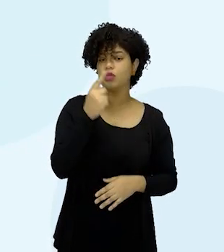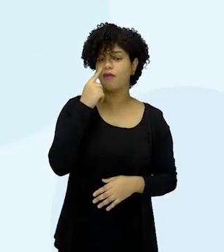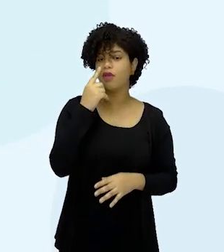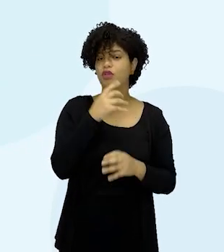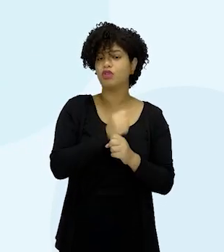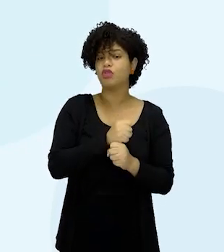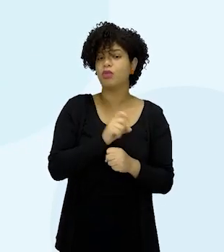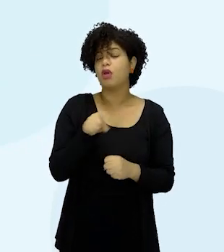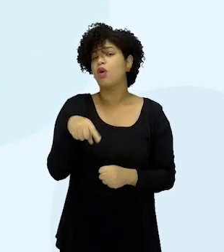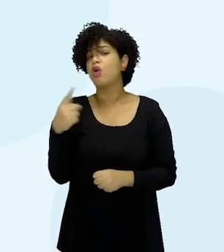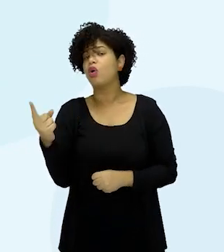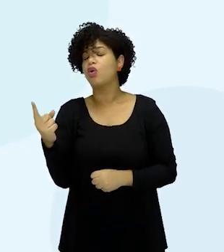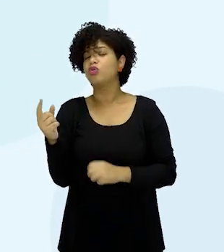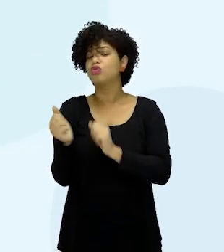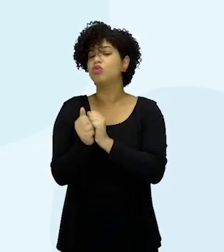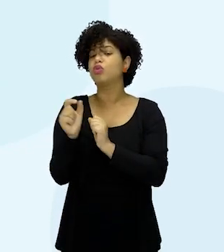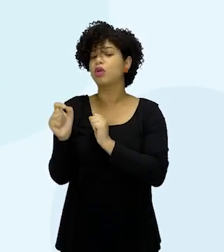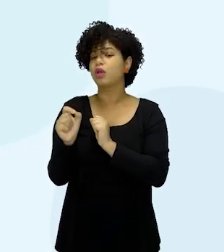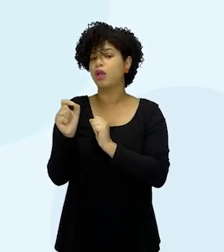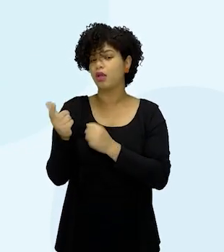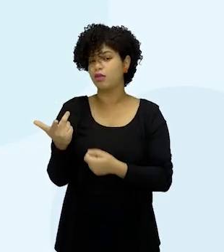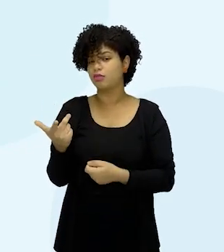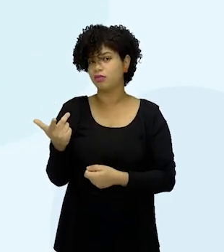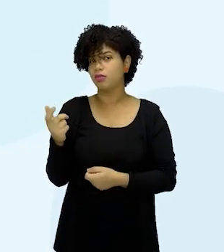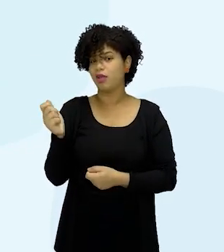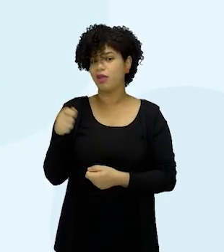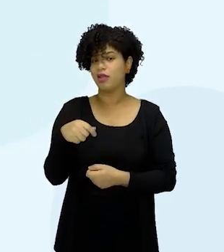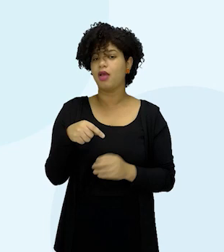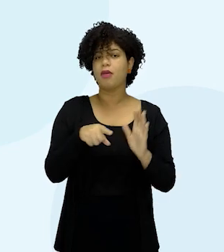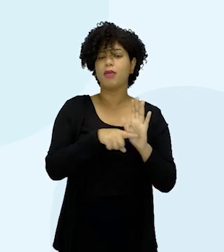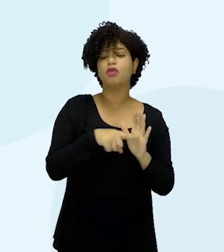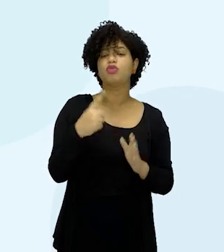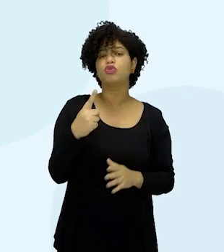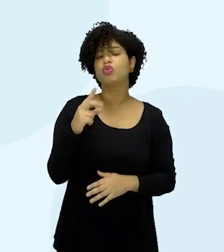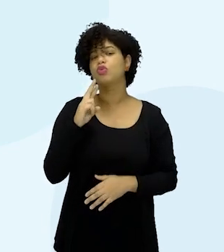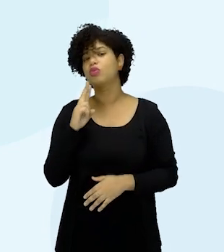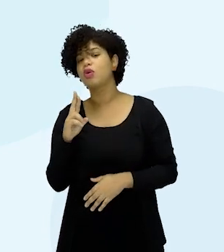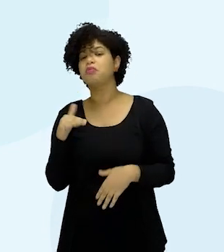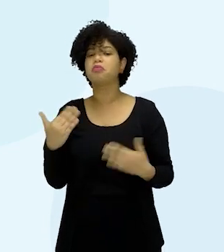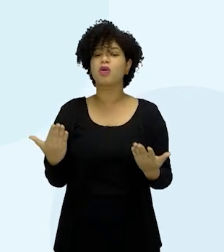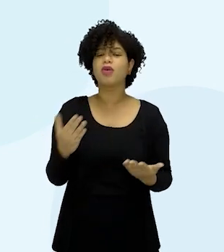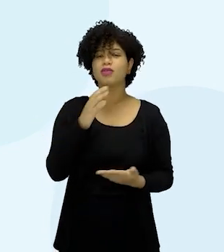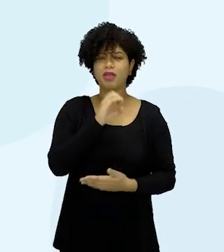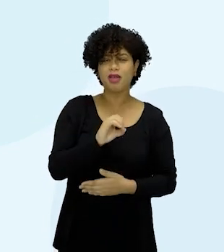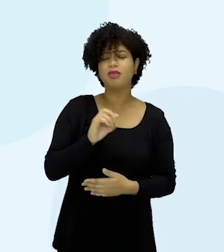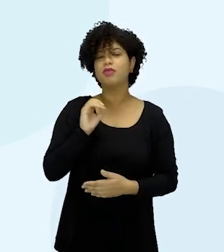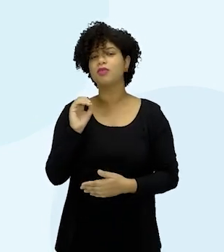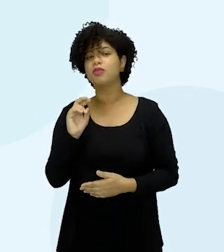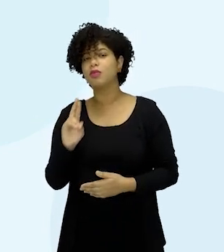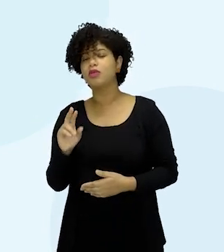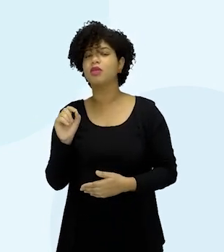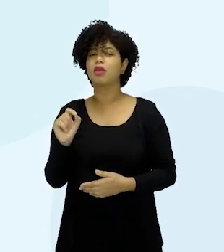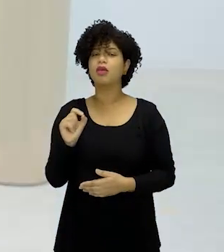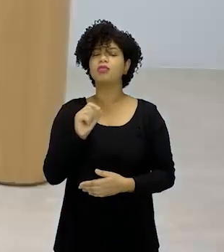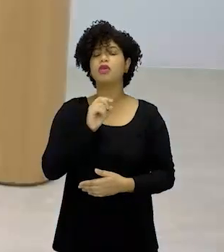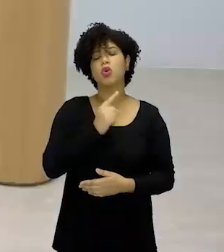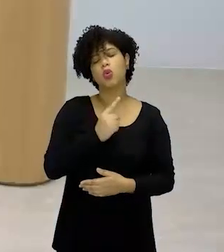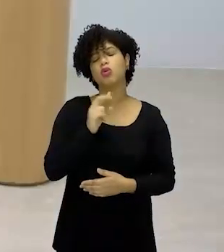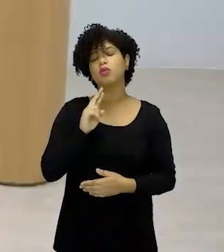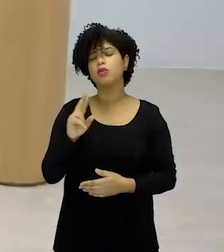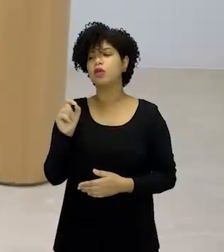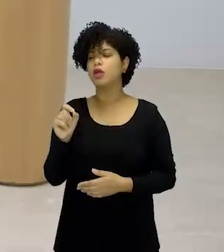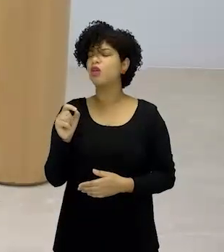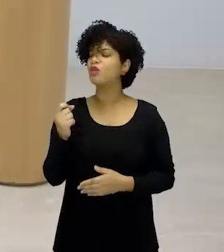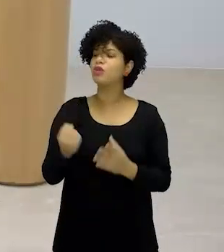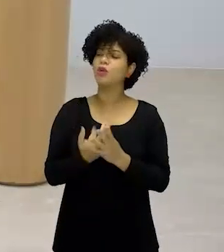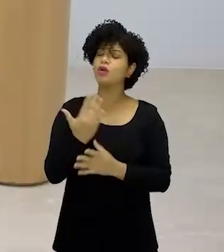continha e coloca do lado quem você encontrou. Faz a continha com menos 1, coloca quem você encontrou, tá bom? Então, professora Inês, quanto tempo para essa atividade? Vai, é só multiplicar